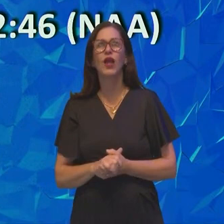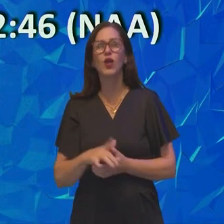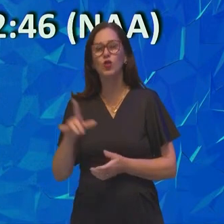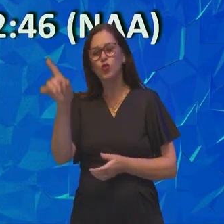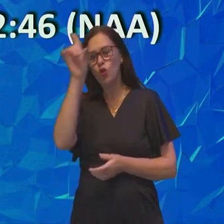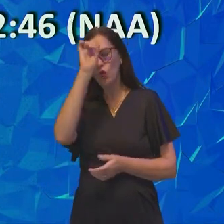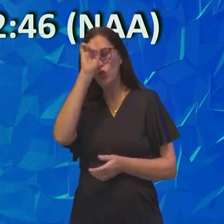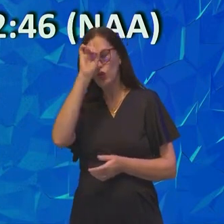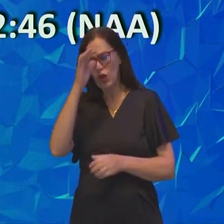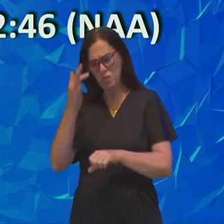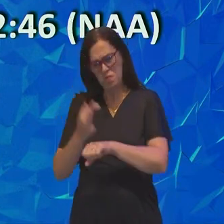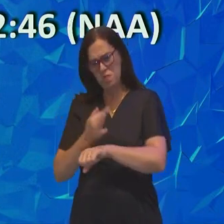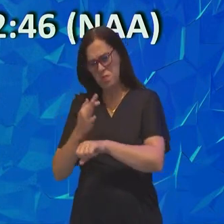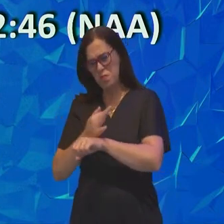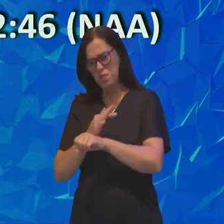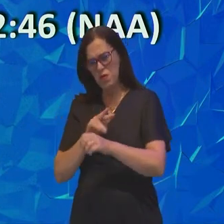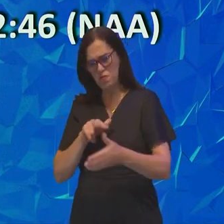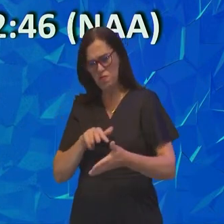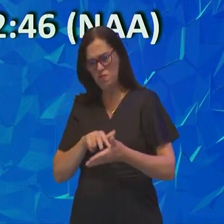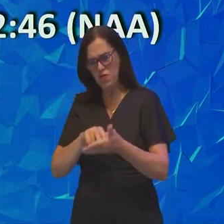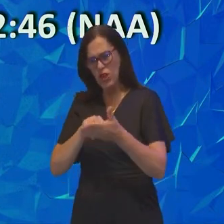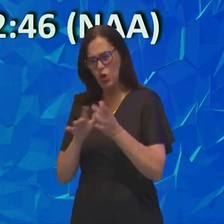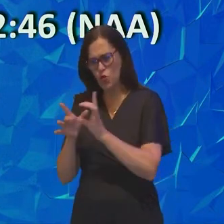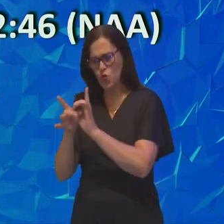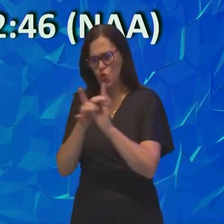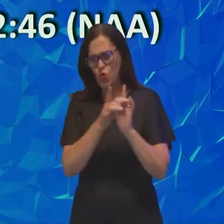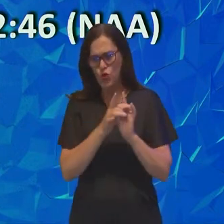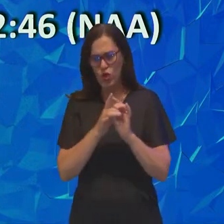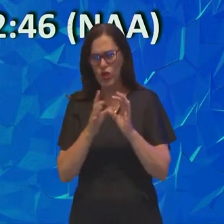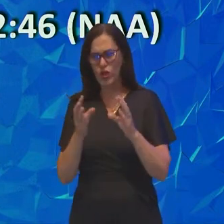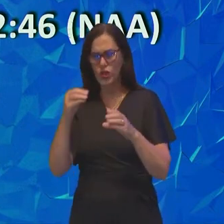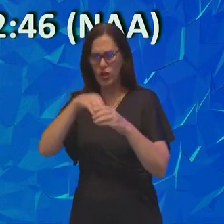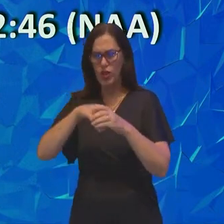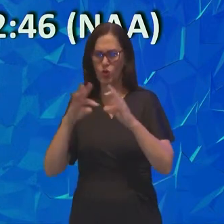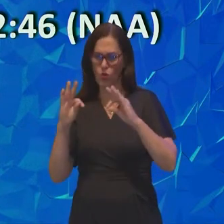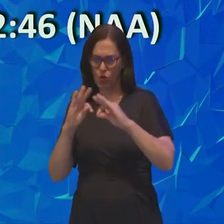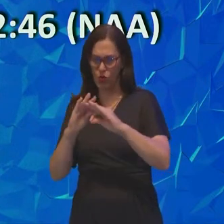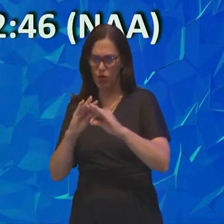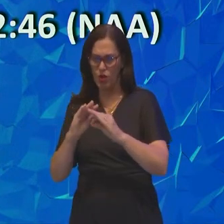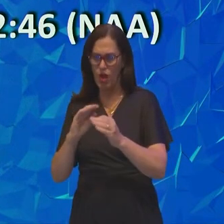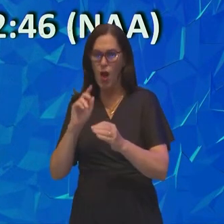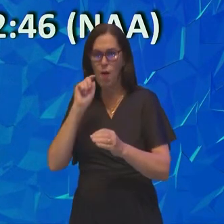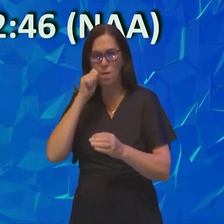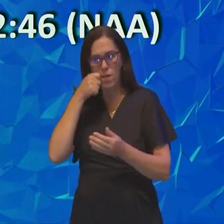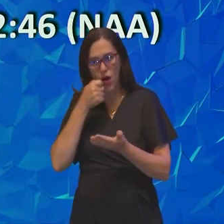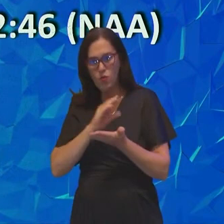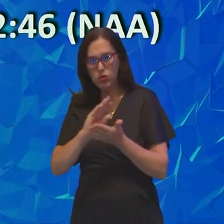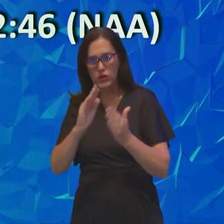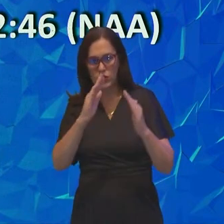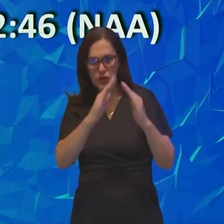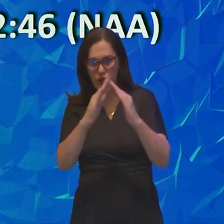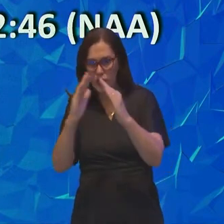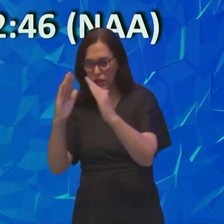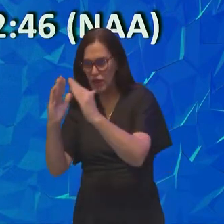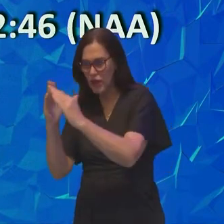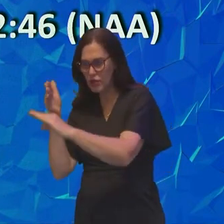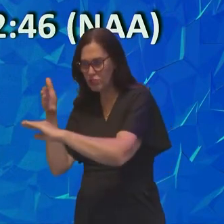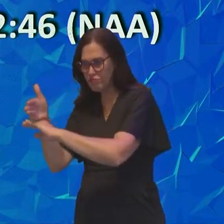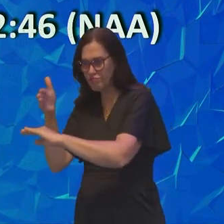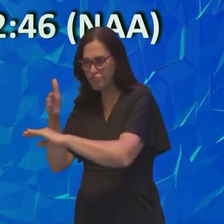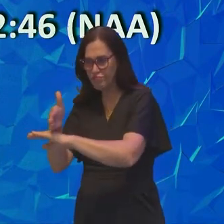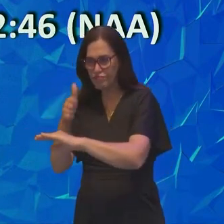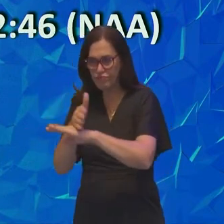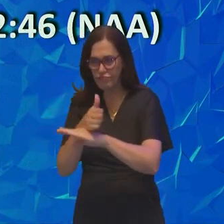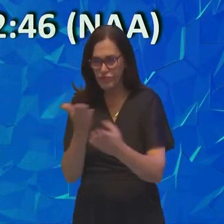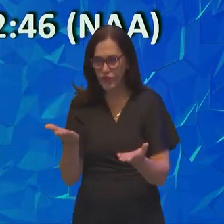Diariamente perseveravam unânimes no templo, partiam pão de casa em casa e tomavam